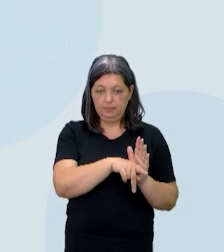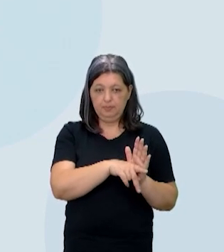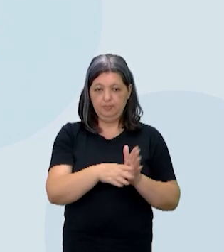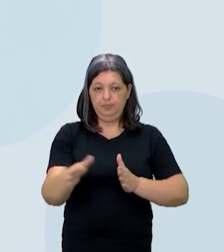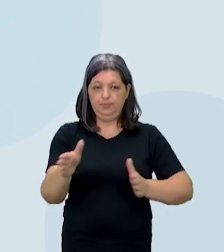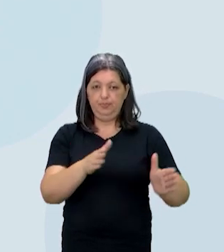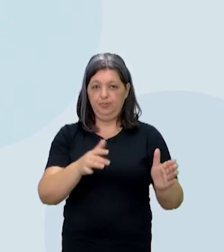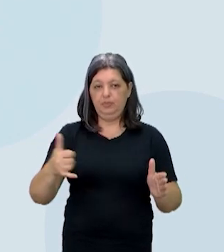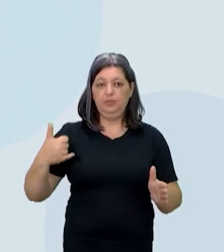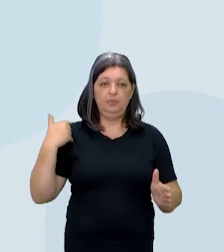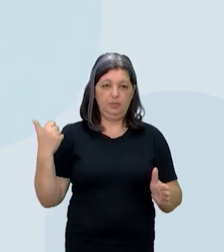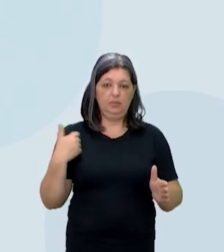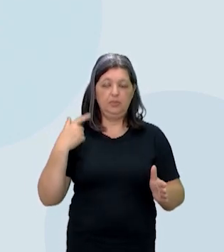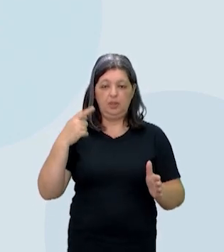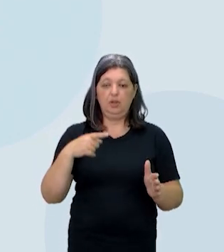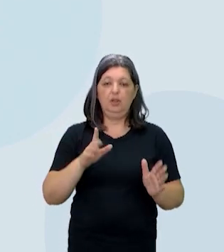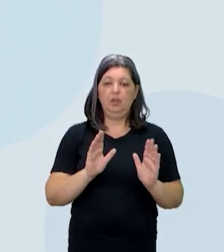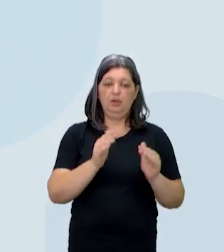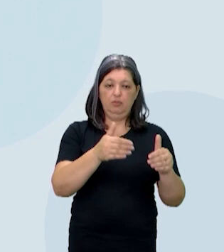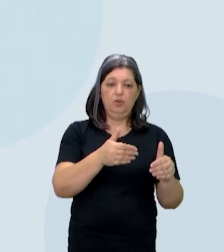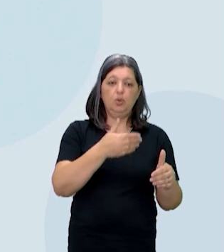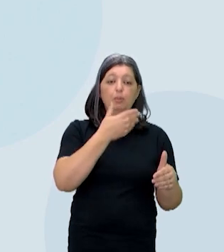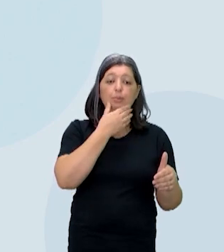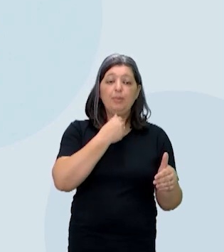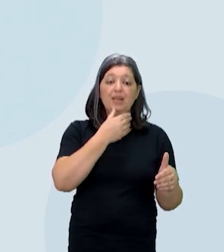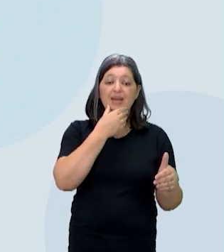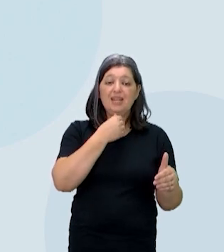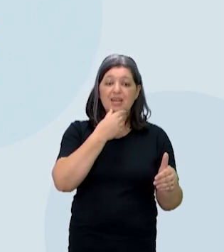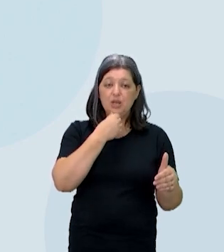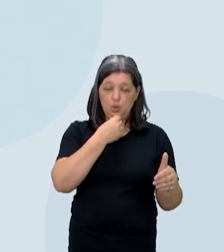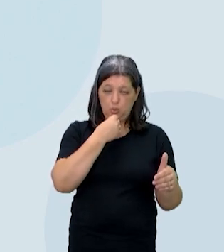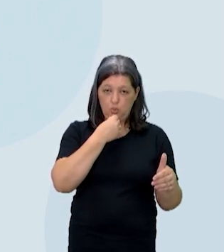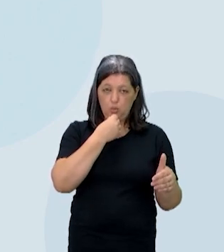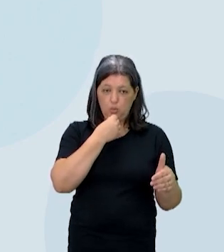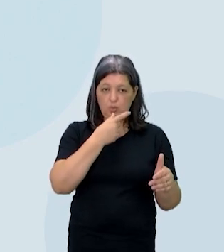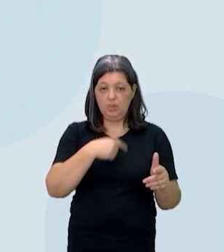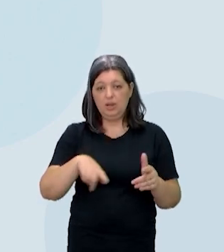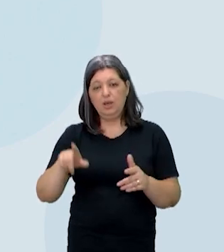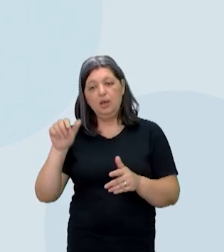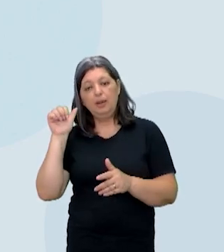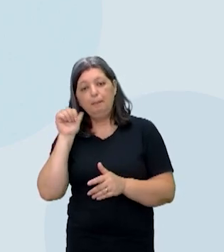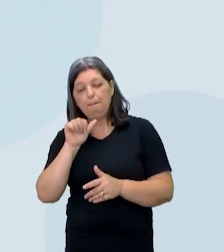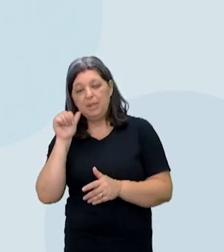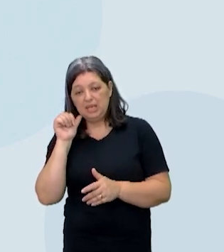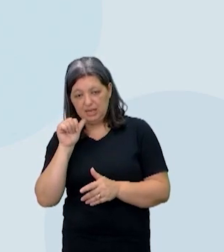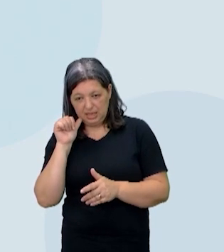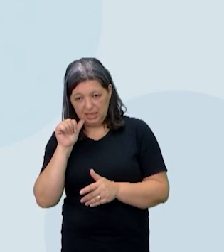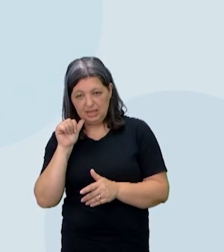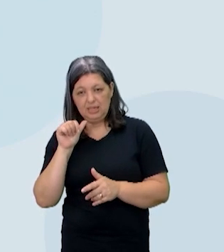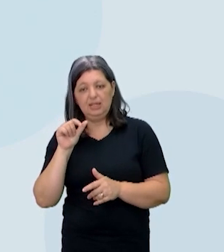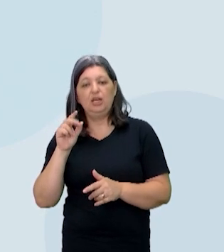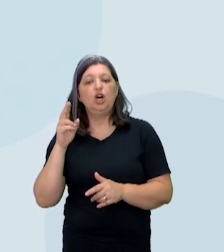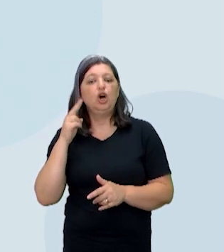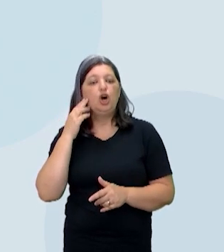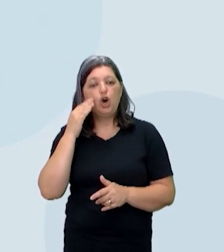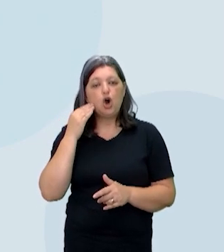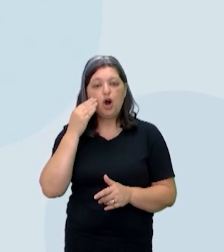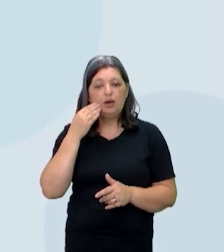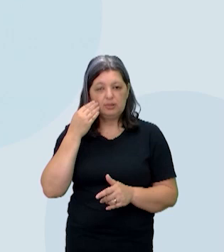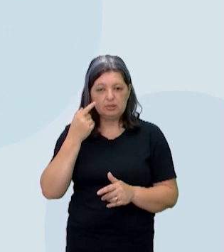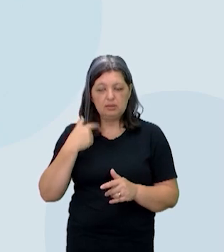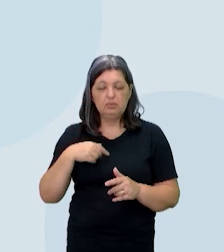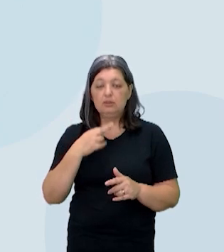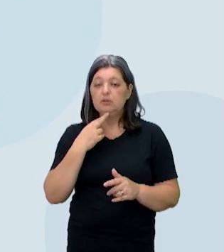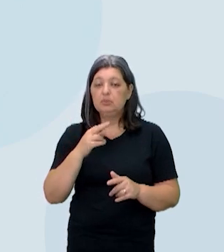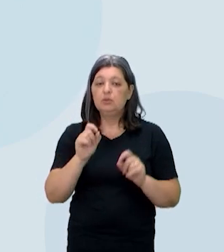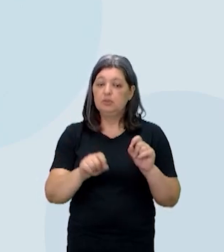a meninos. Isso. Certo? Garotas e meninas lá de novo em rosa. Eu estou me